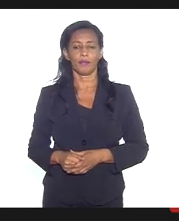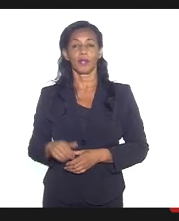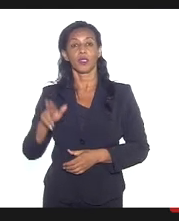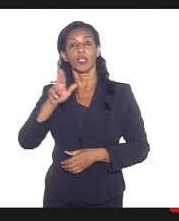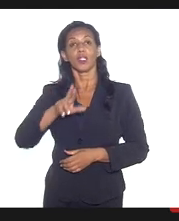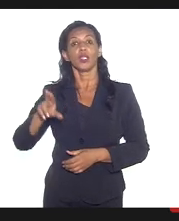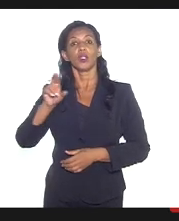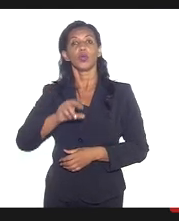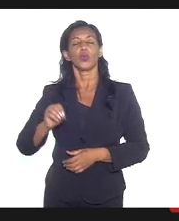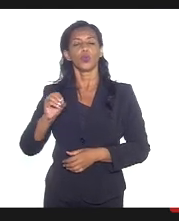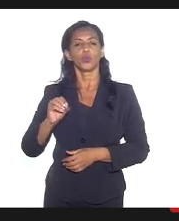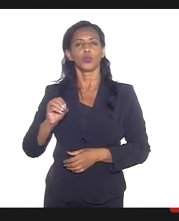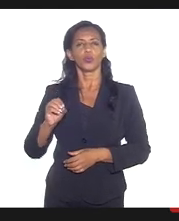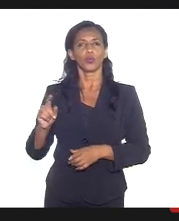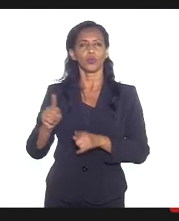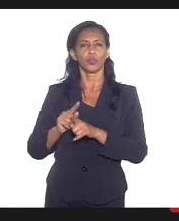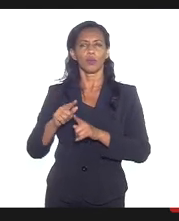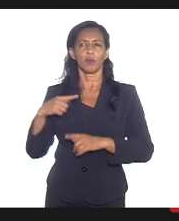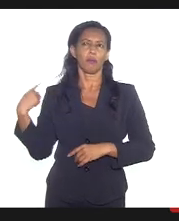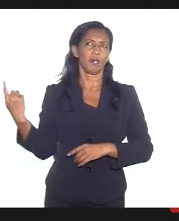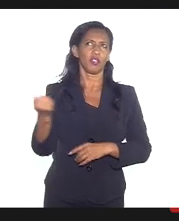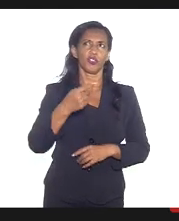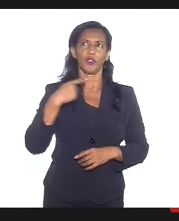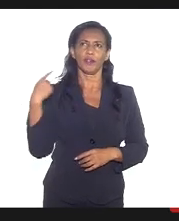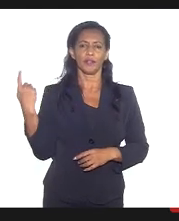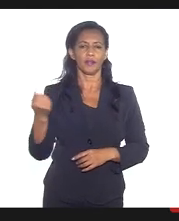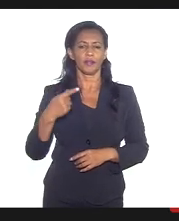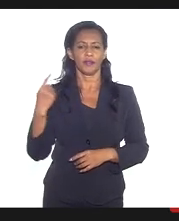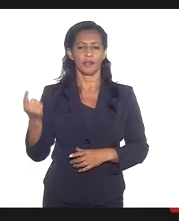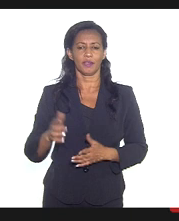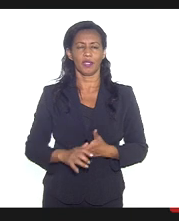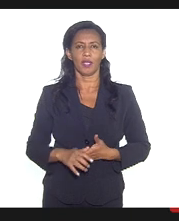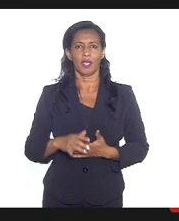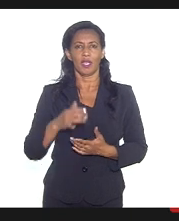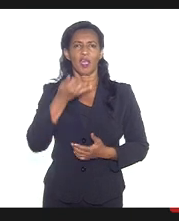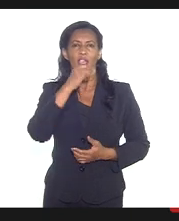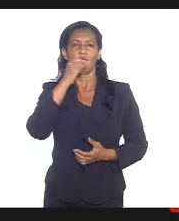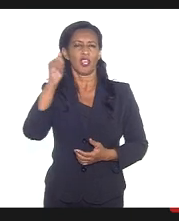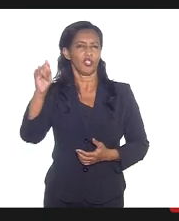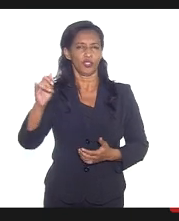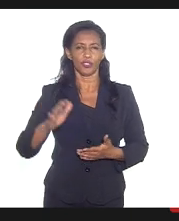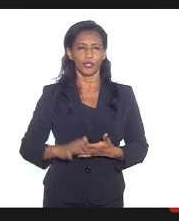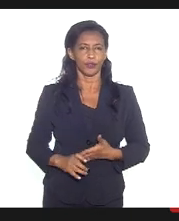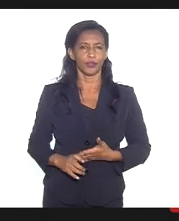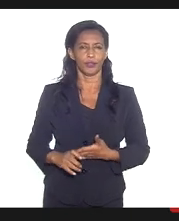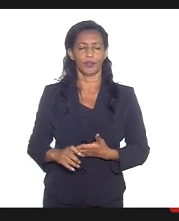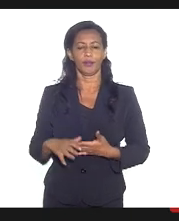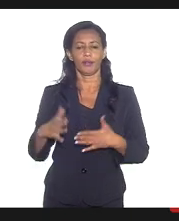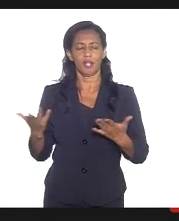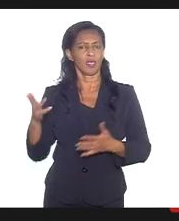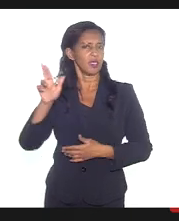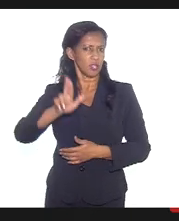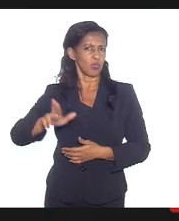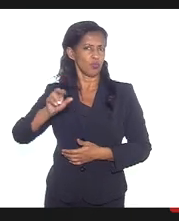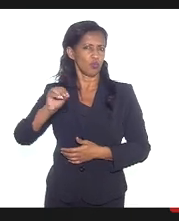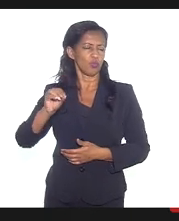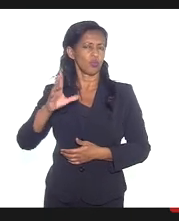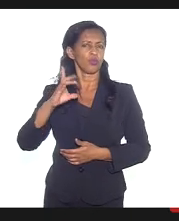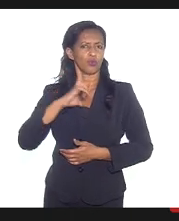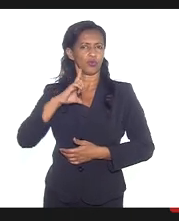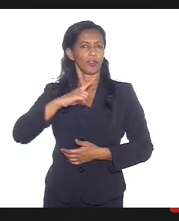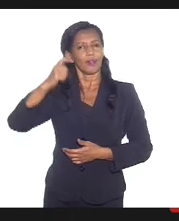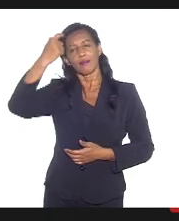no comércio para gerar, enfim, geração de energia elétrica, esses usos a gente já tem eles